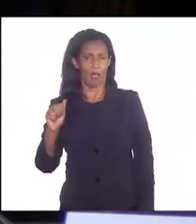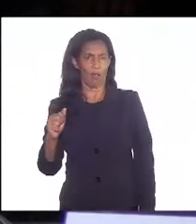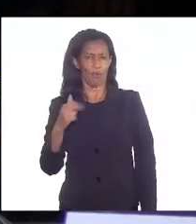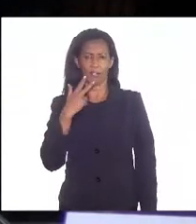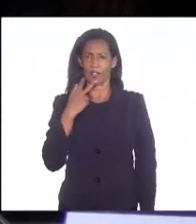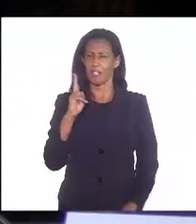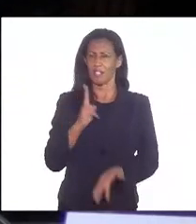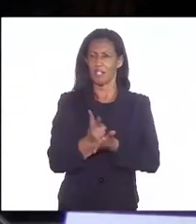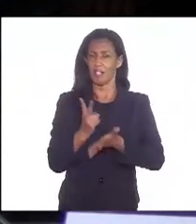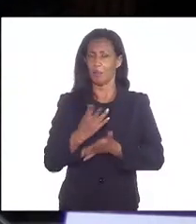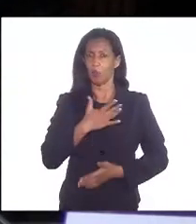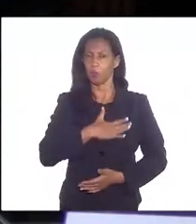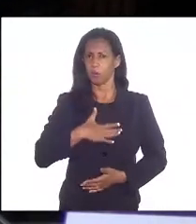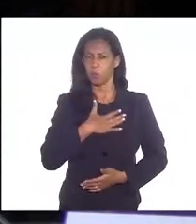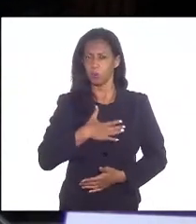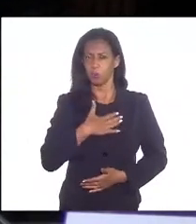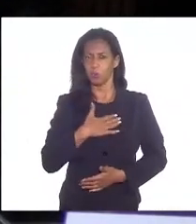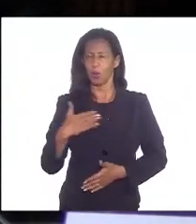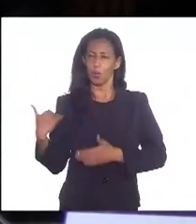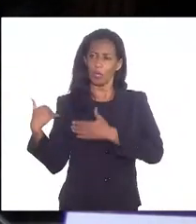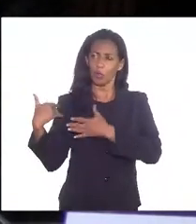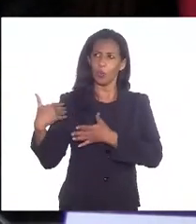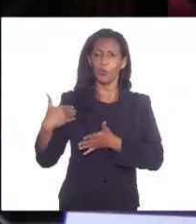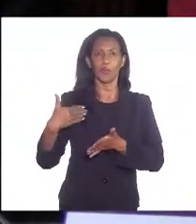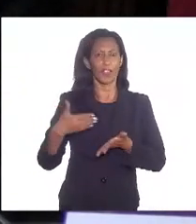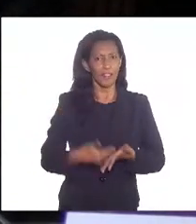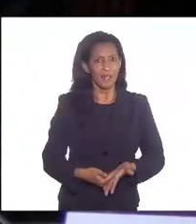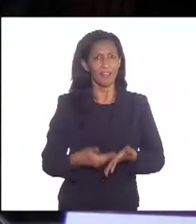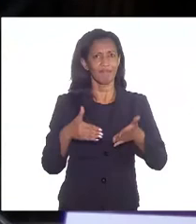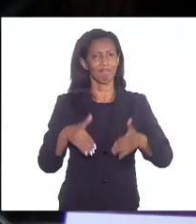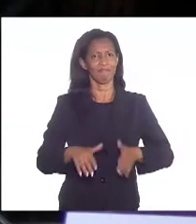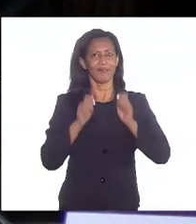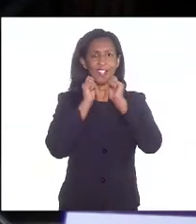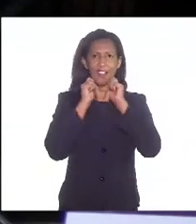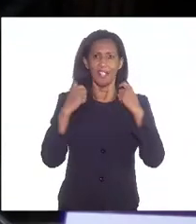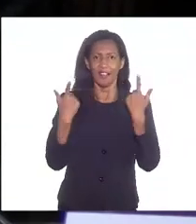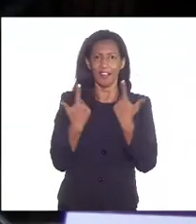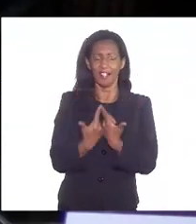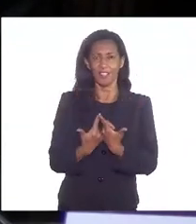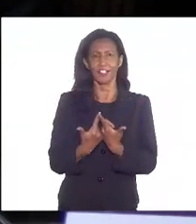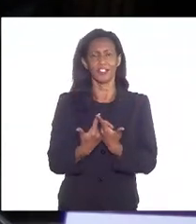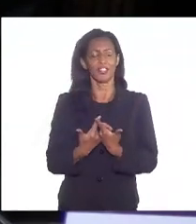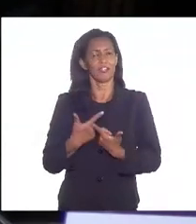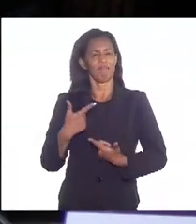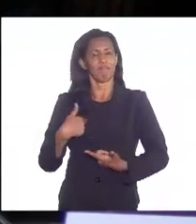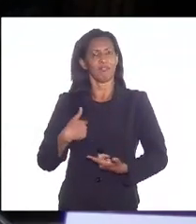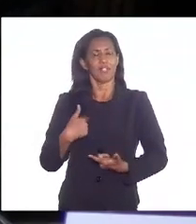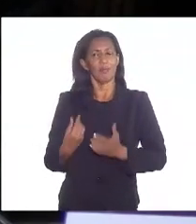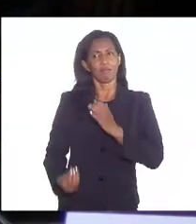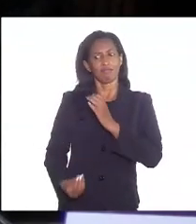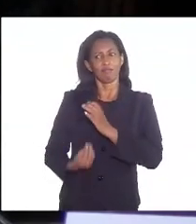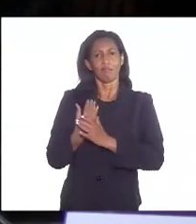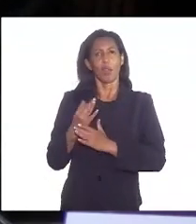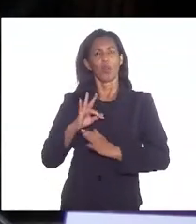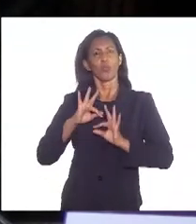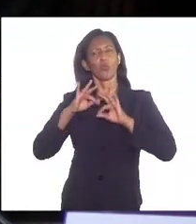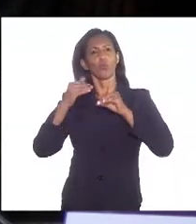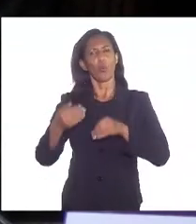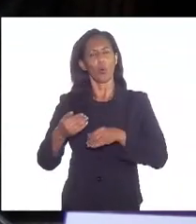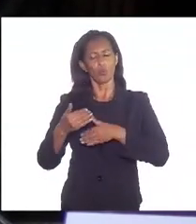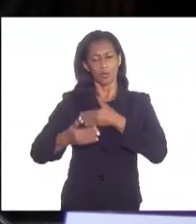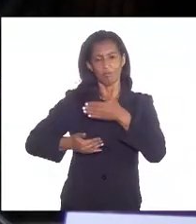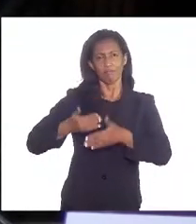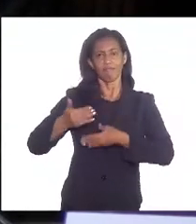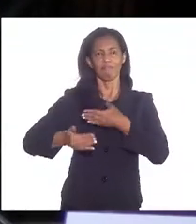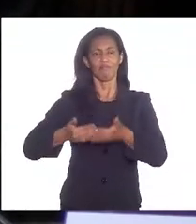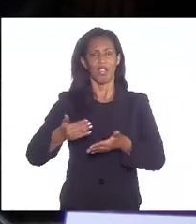uma satisfação, à medida que a gente vem a essa casa, na qual se originou todo esse processo que hoje